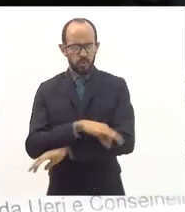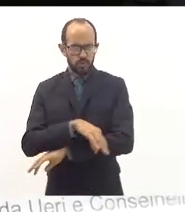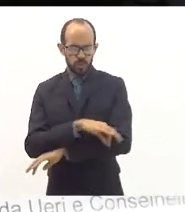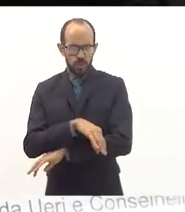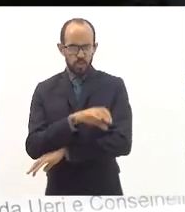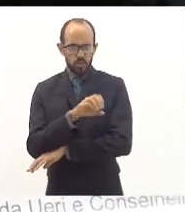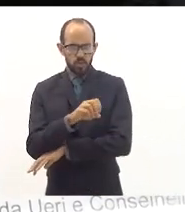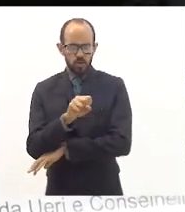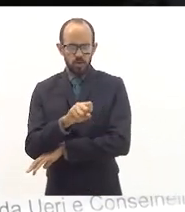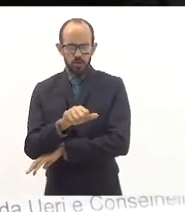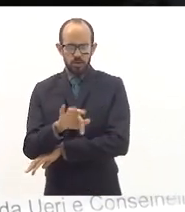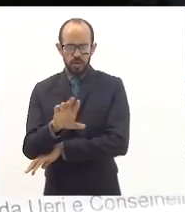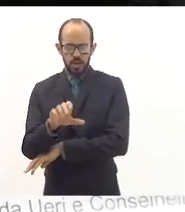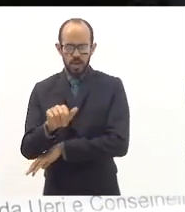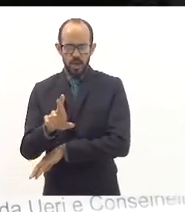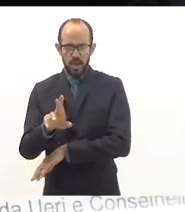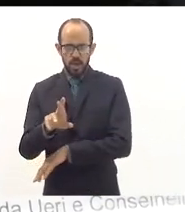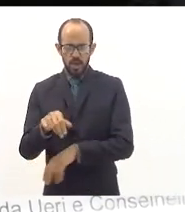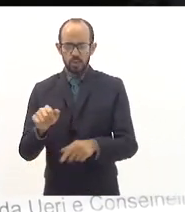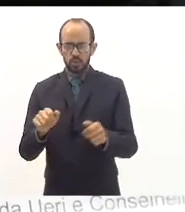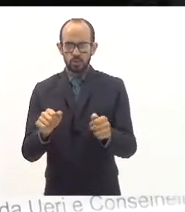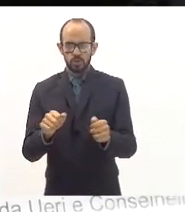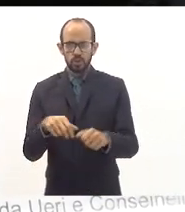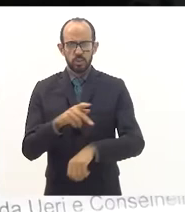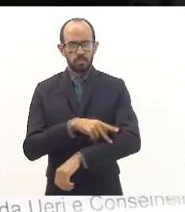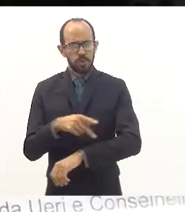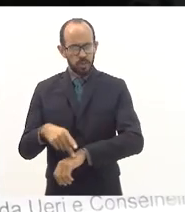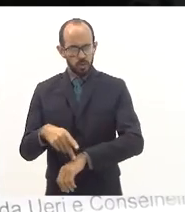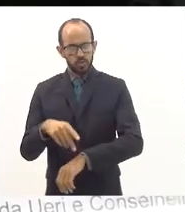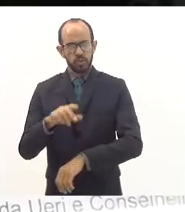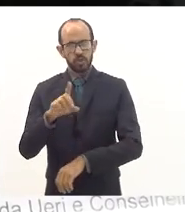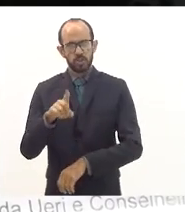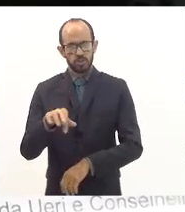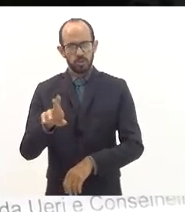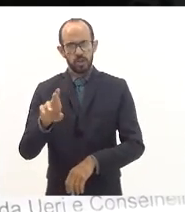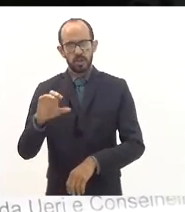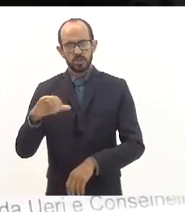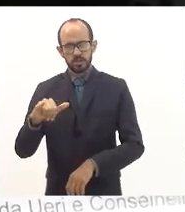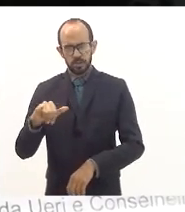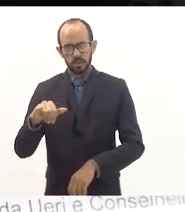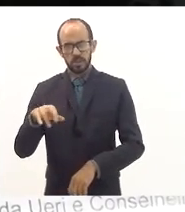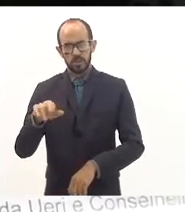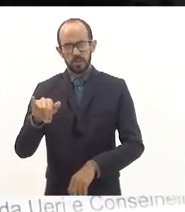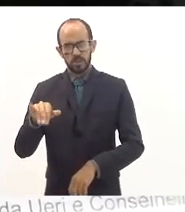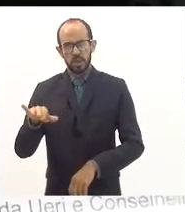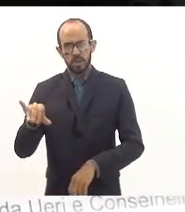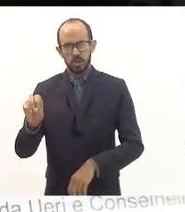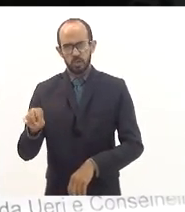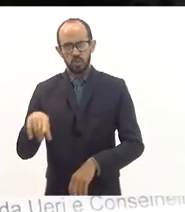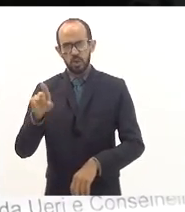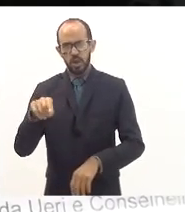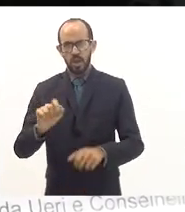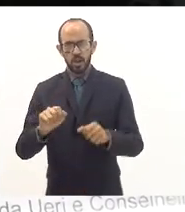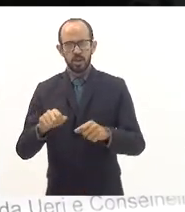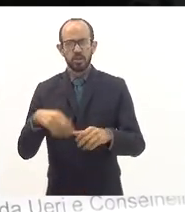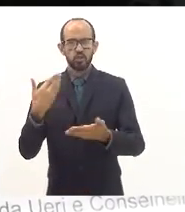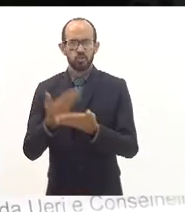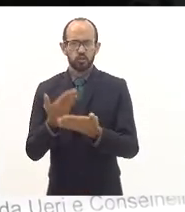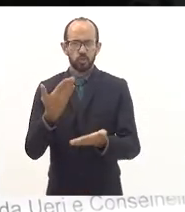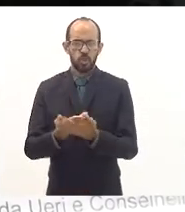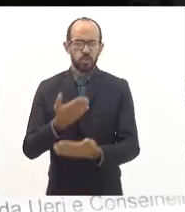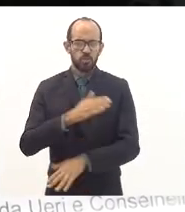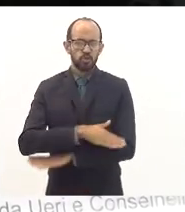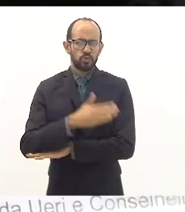conjunto com Darcy Ribeiro, eram escolas de educação integral, que proviam ensino de